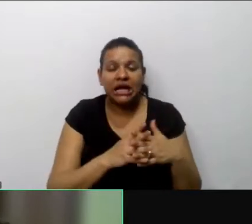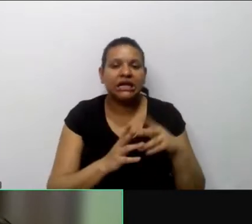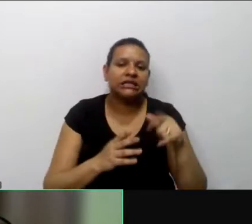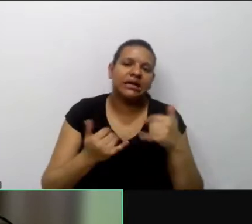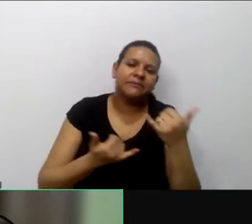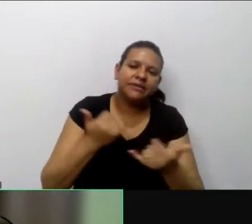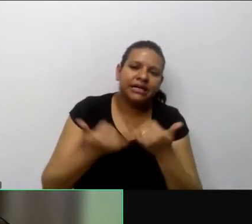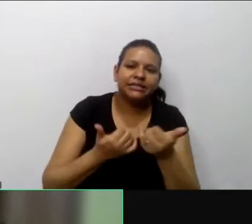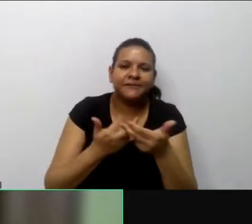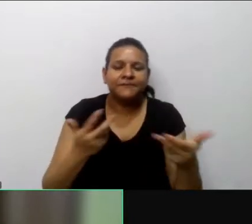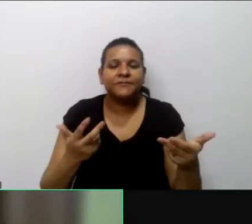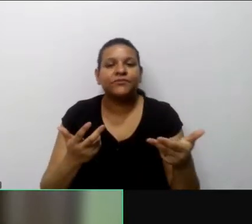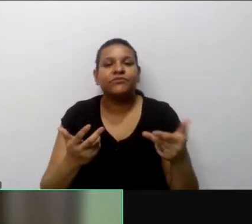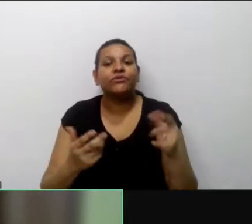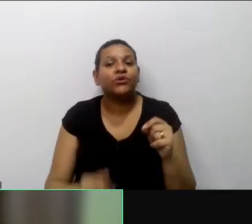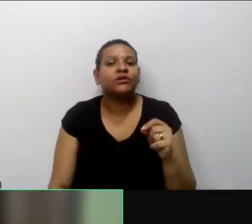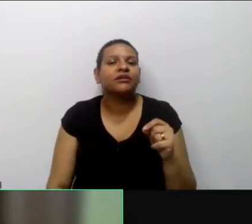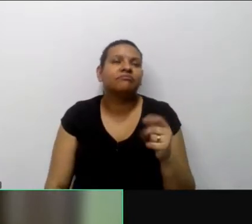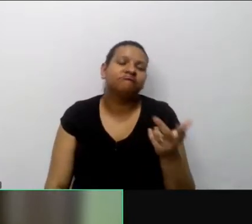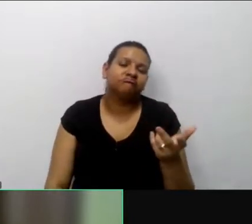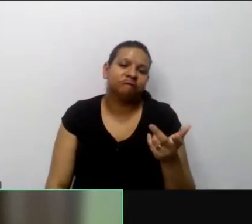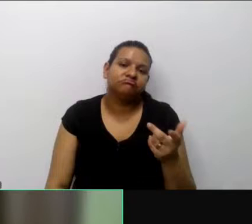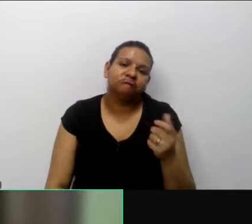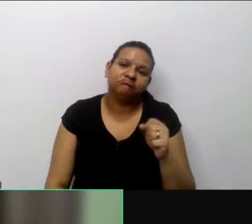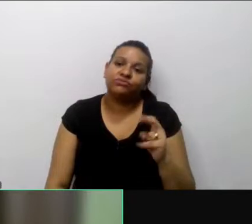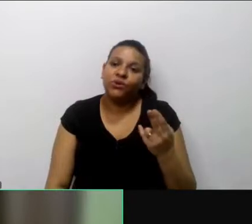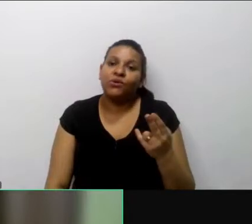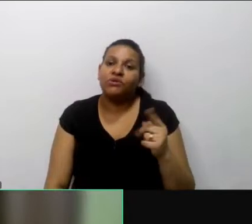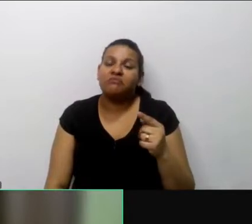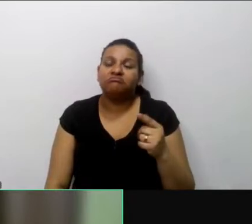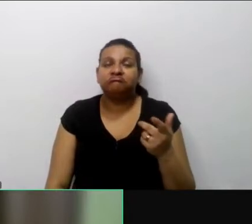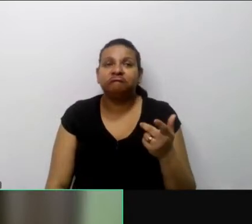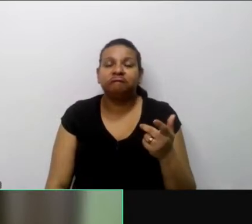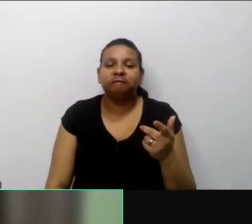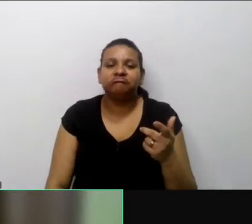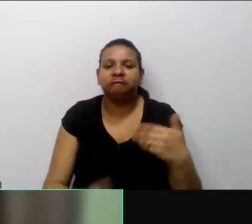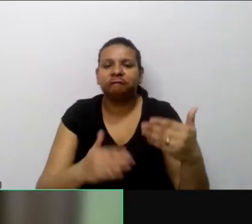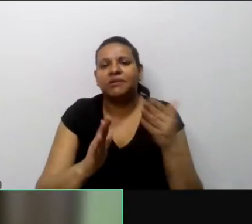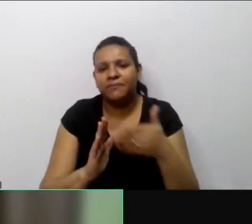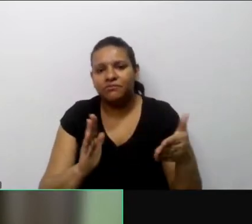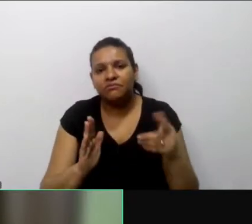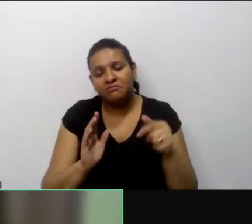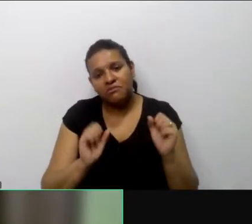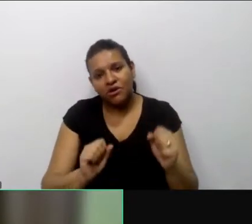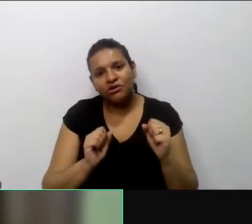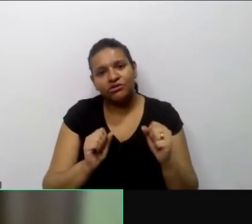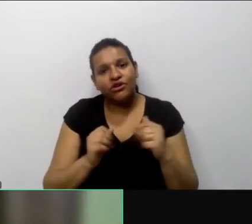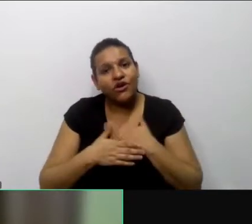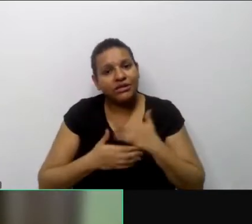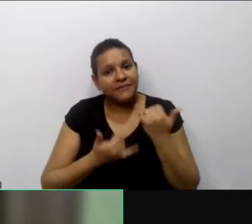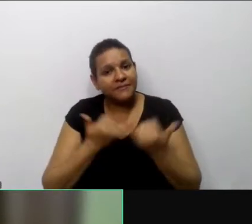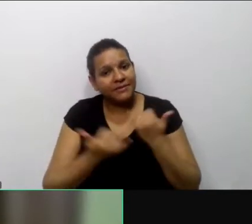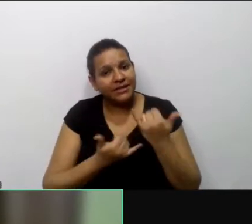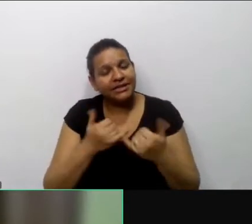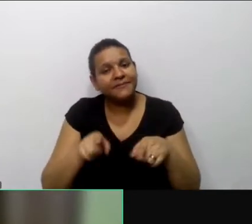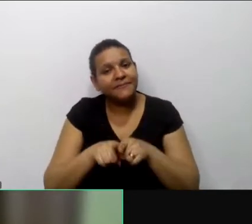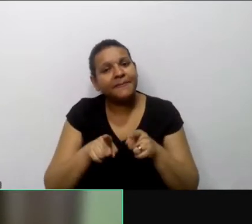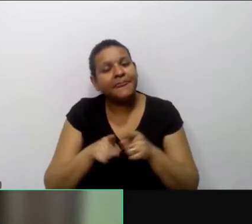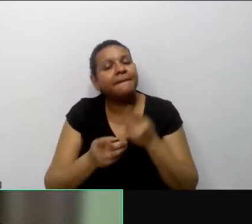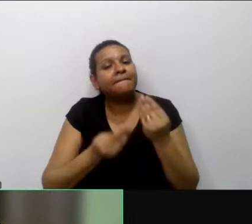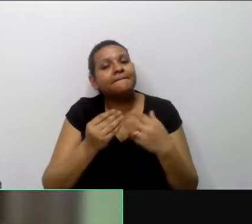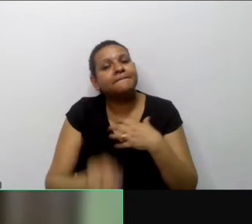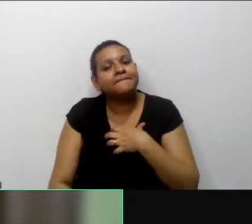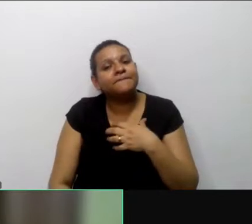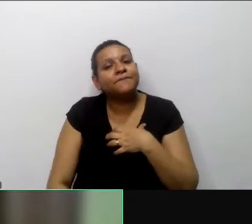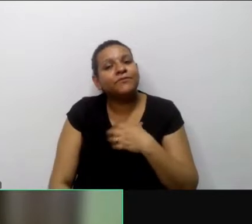forem estudantes menores, ou até mesmo adolescentes, né? Eles gostam também de brincar. Se tu conseguir, de alguma forma, conseguir trazer